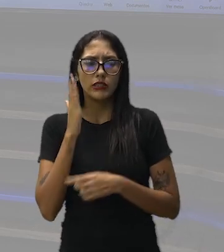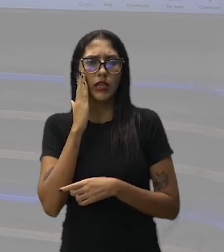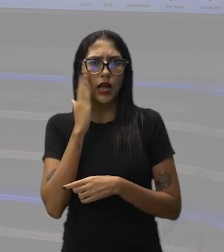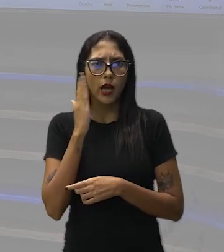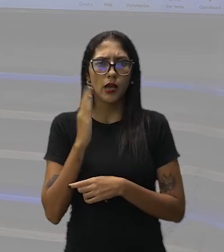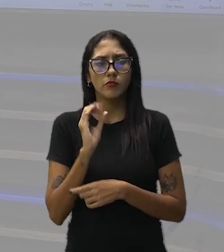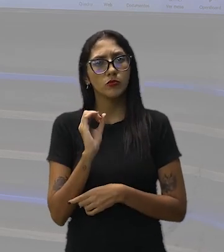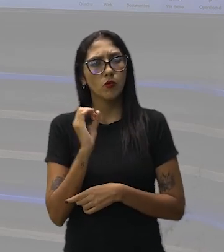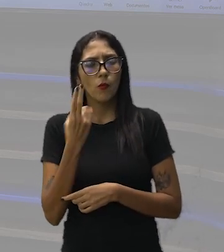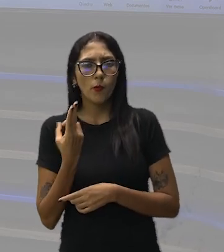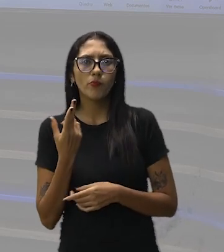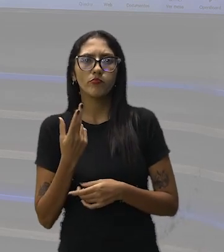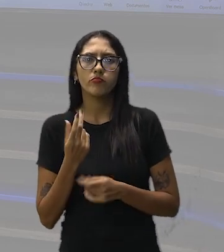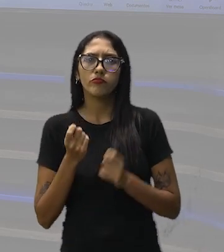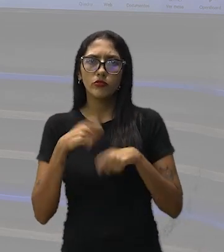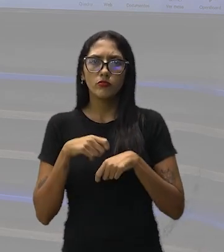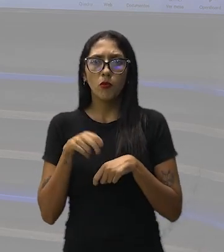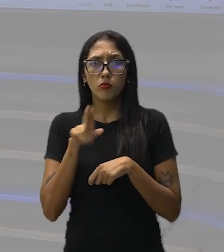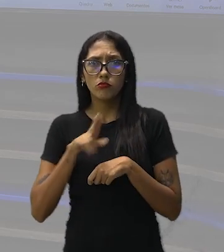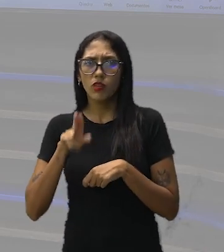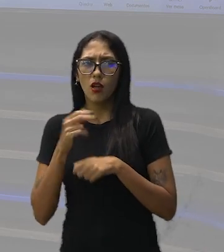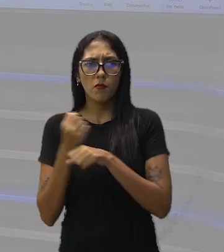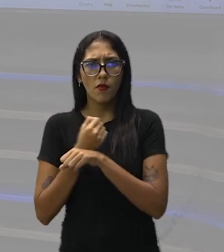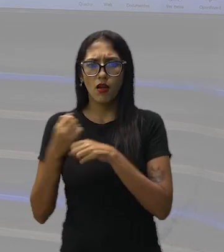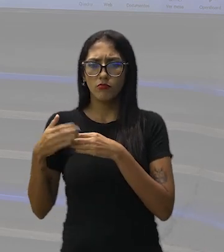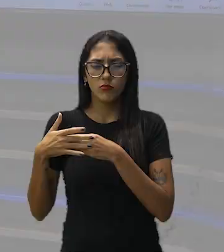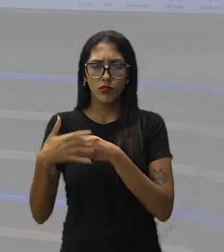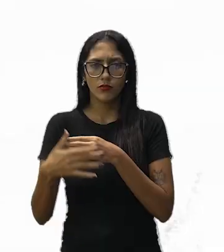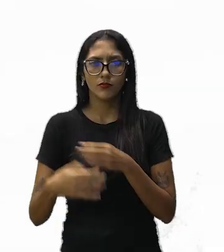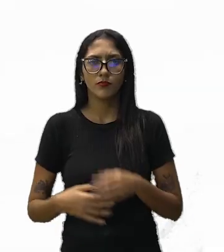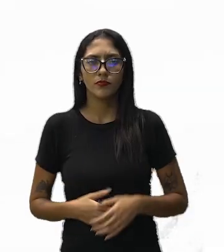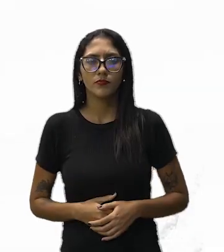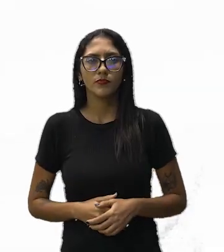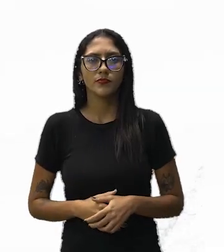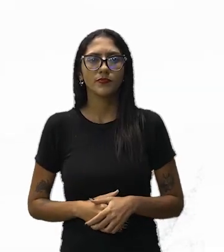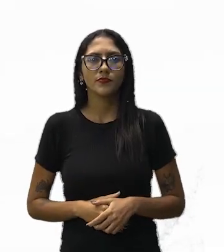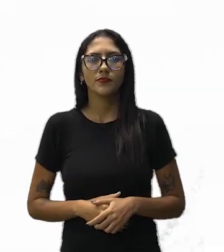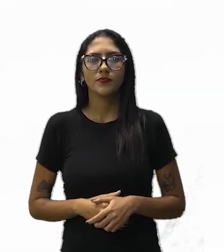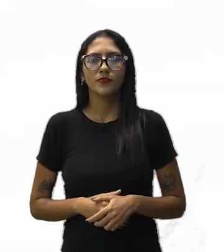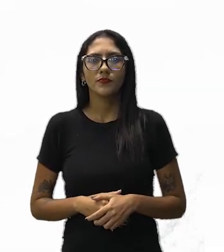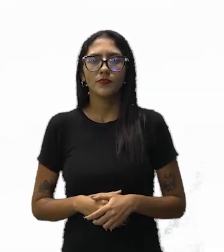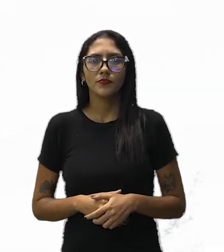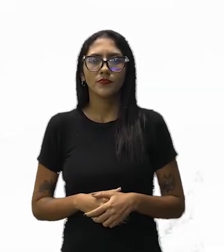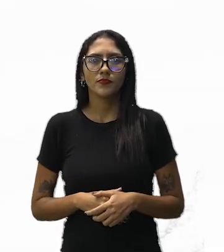de repente também reutilizar esse objeto. Vamos voltar aqui para a tela.